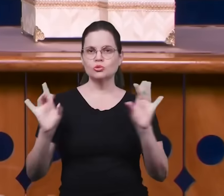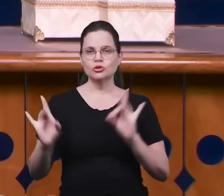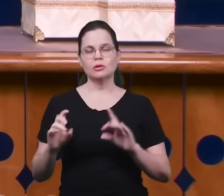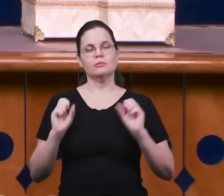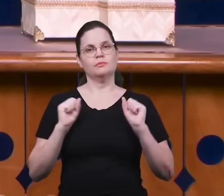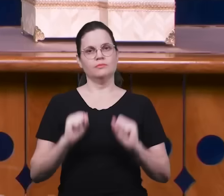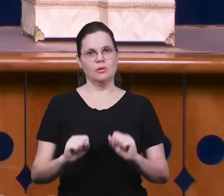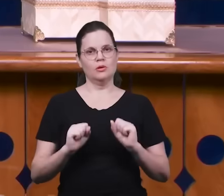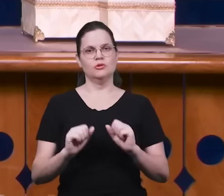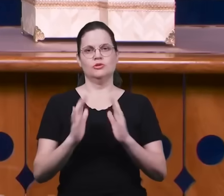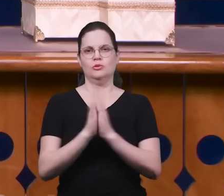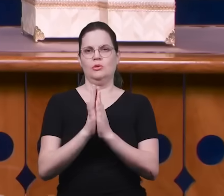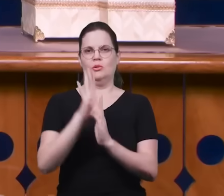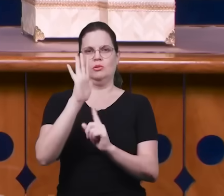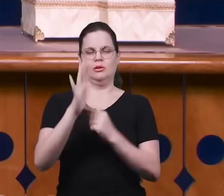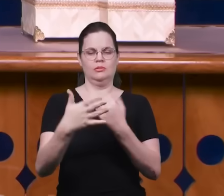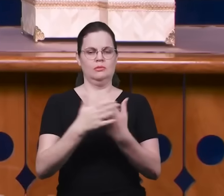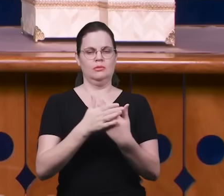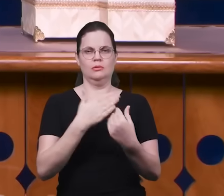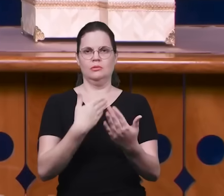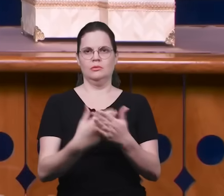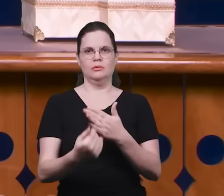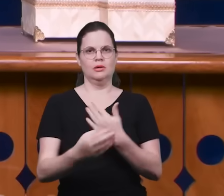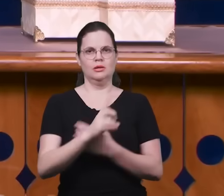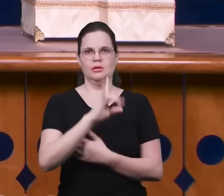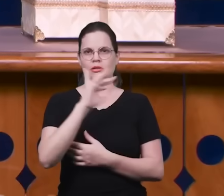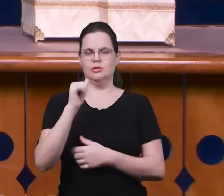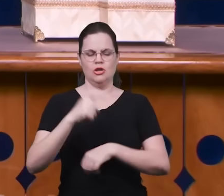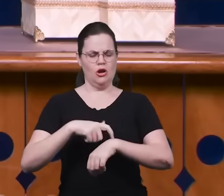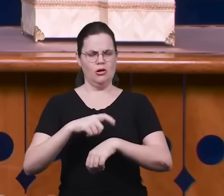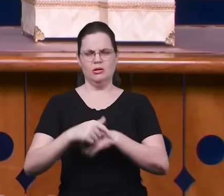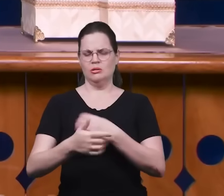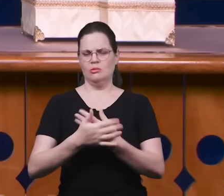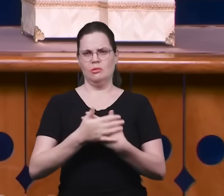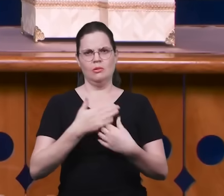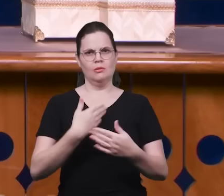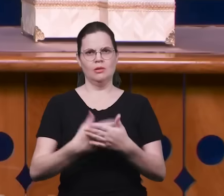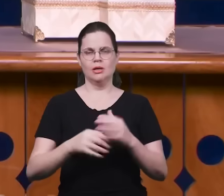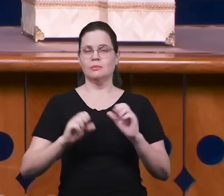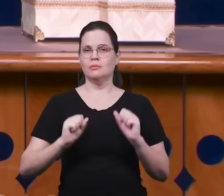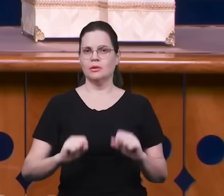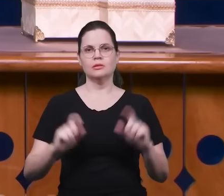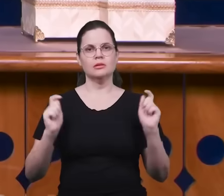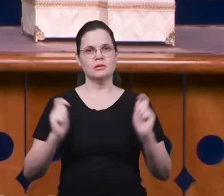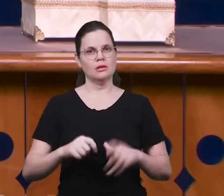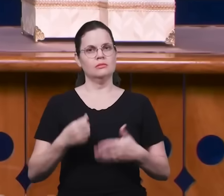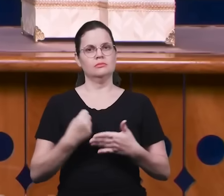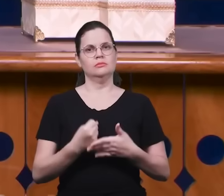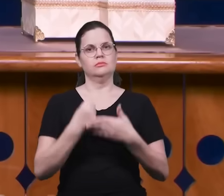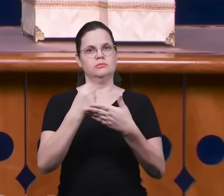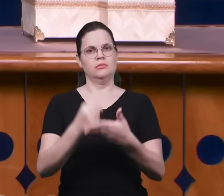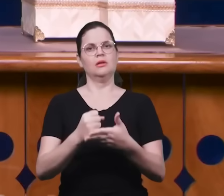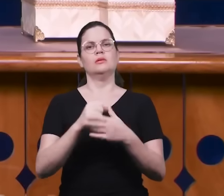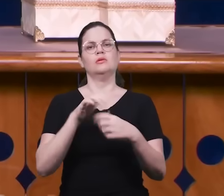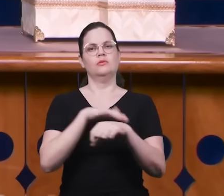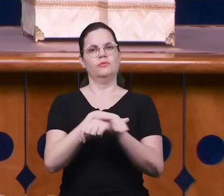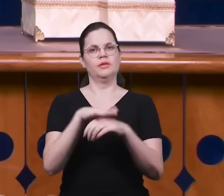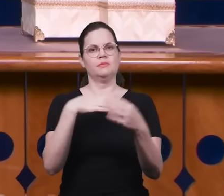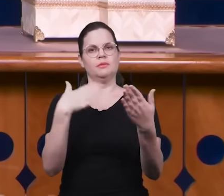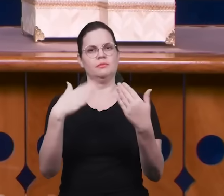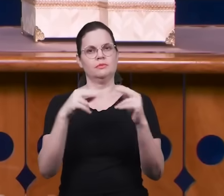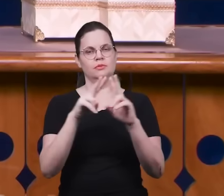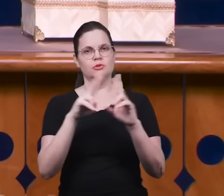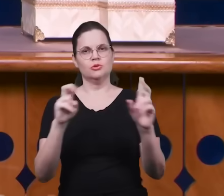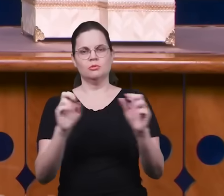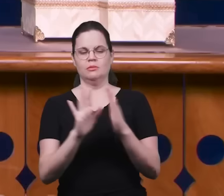pastor qualquer dia da semana, qualquer horário do dia, para te dar um esclarecimento a respeito